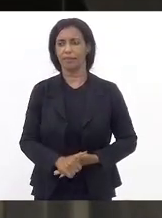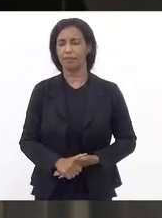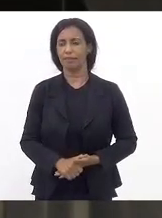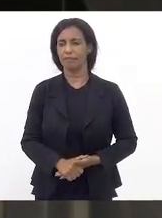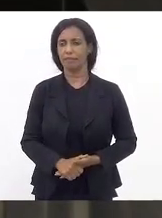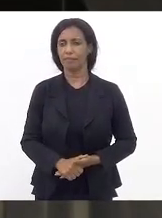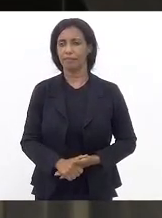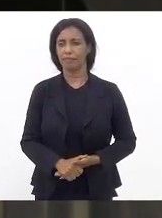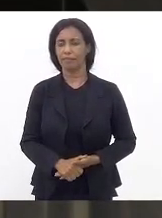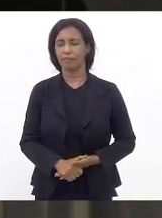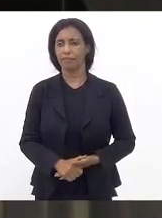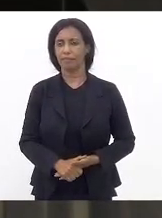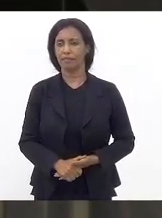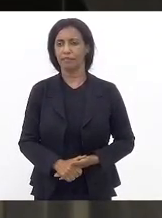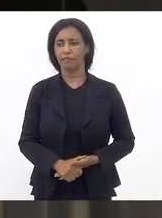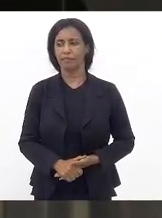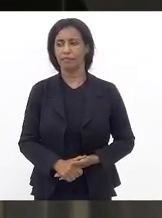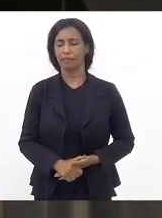é